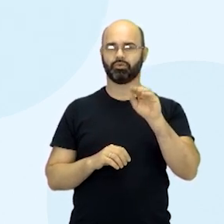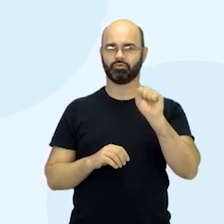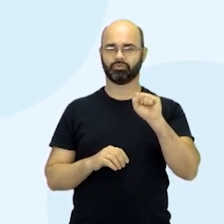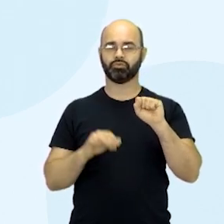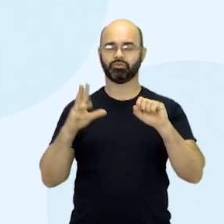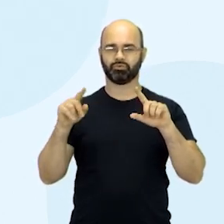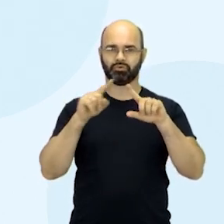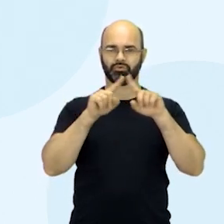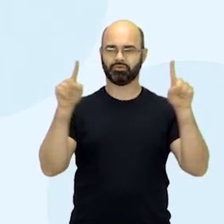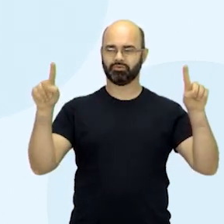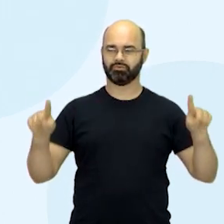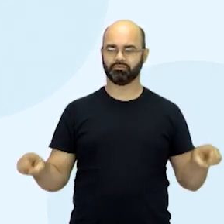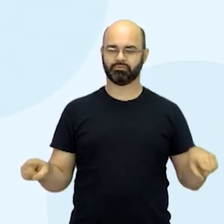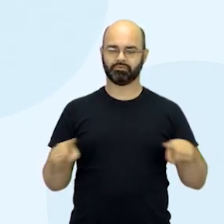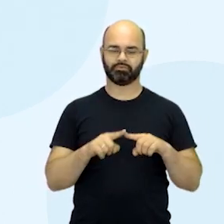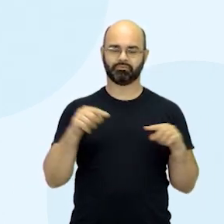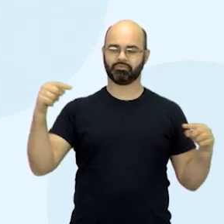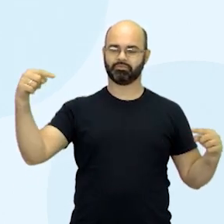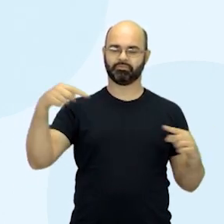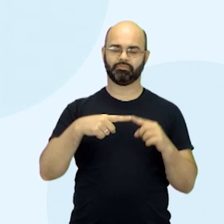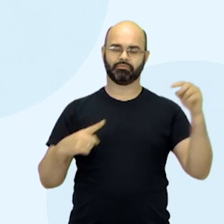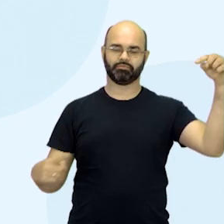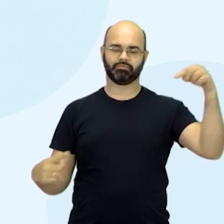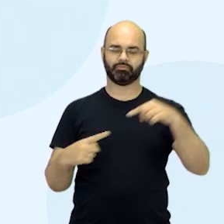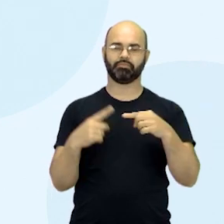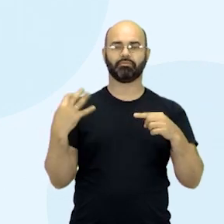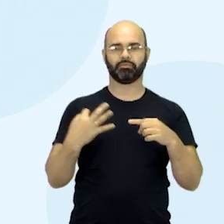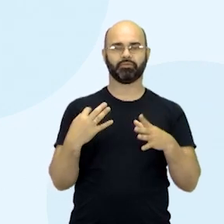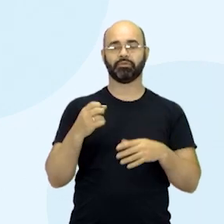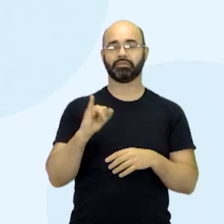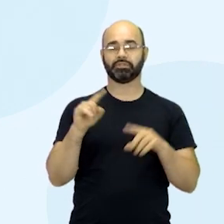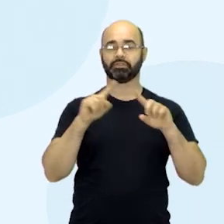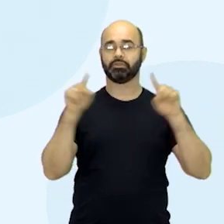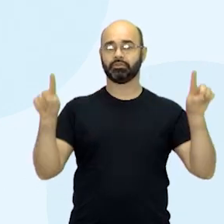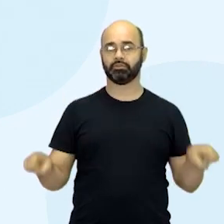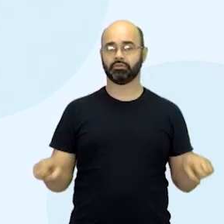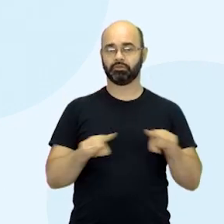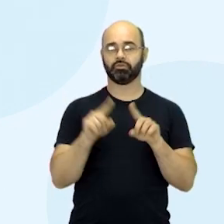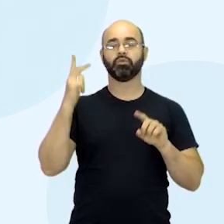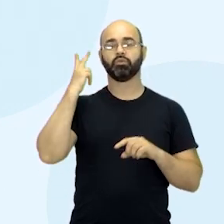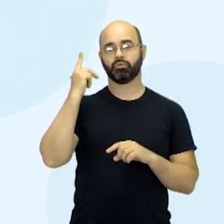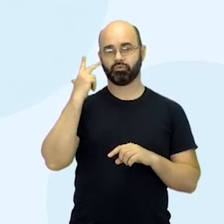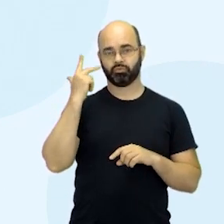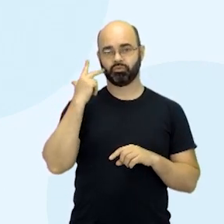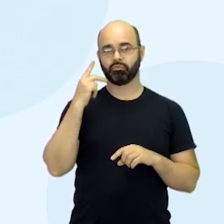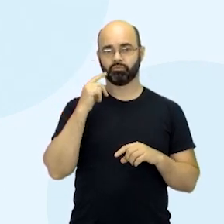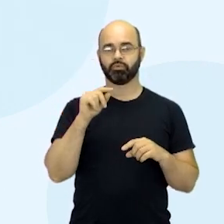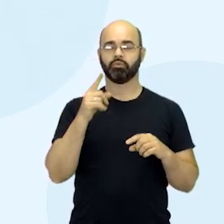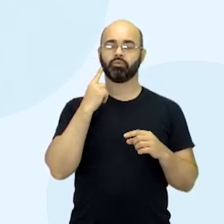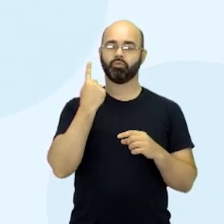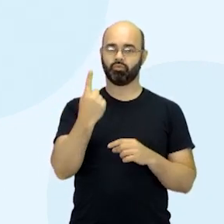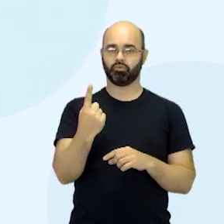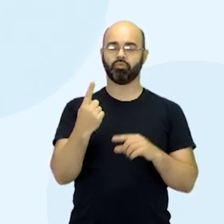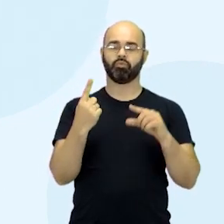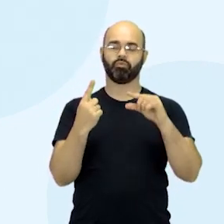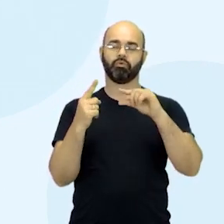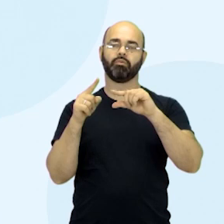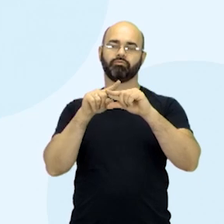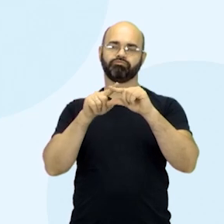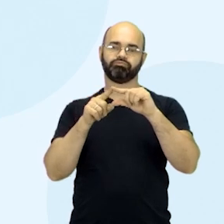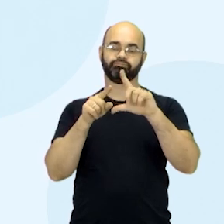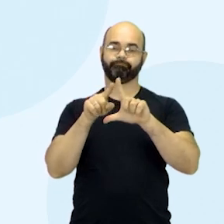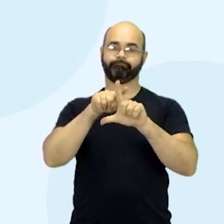no ponto médio e formam ângulos retos, né? Se for um retângulo normal, vai formar um ângulo obtuso e um ângulo agudo,